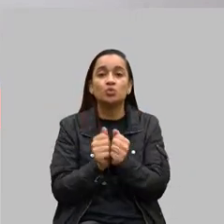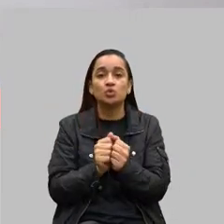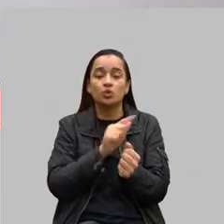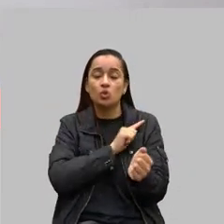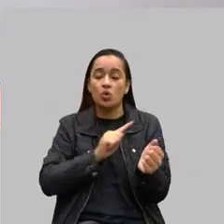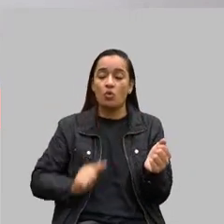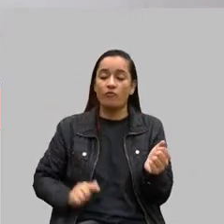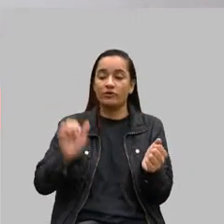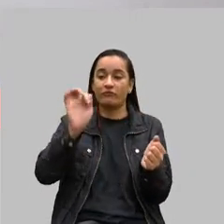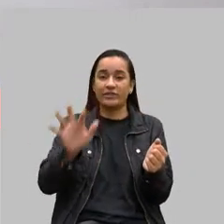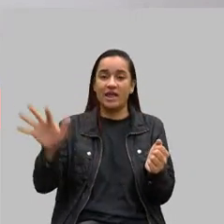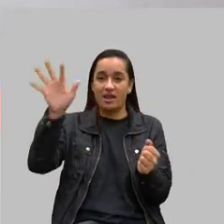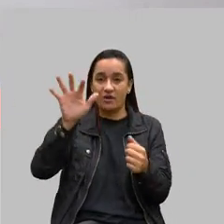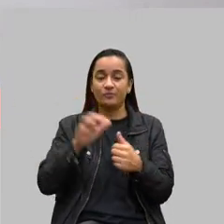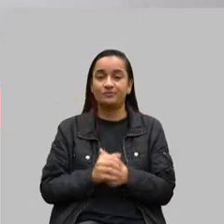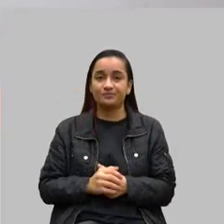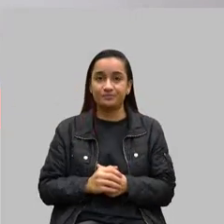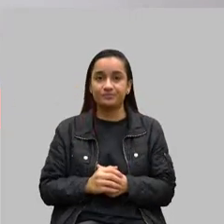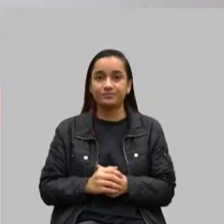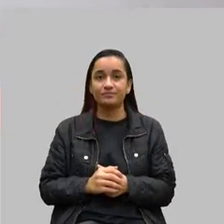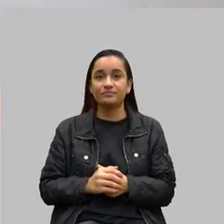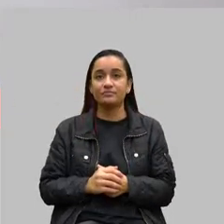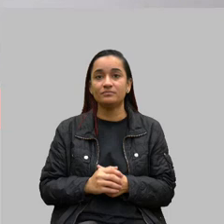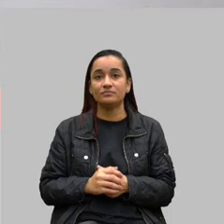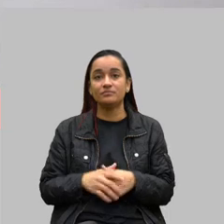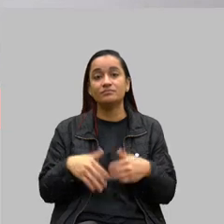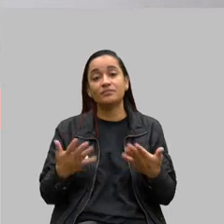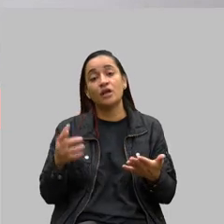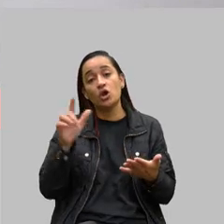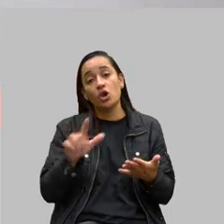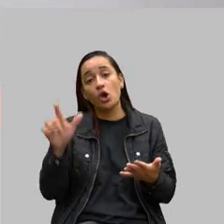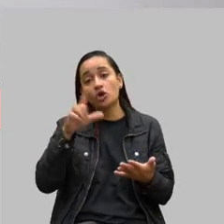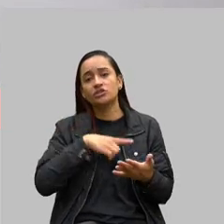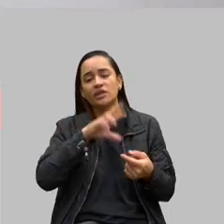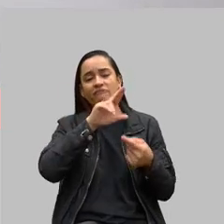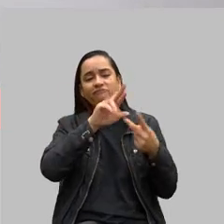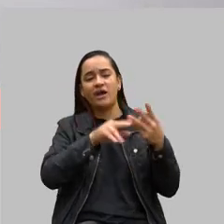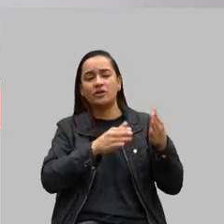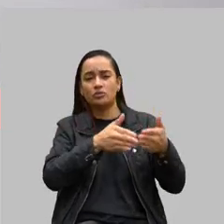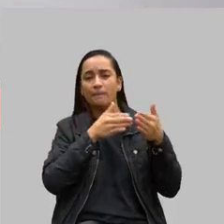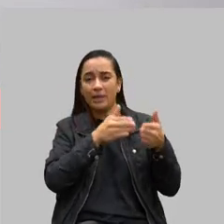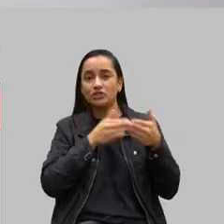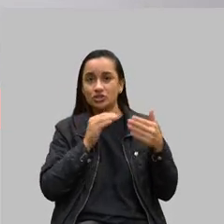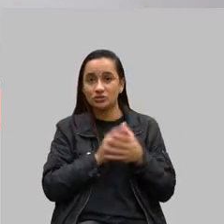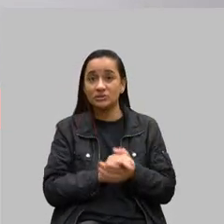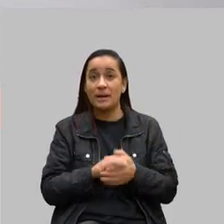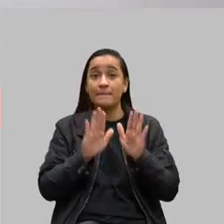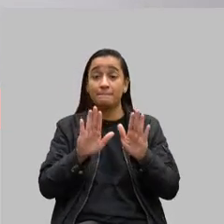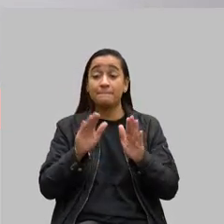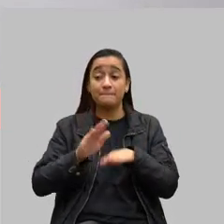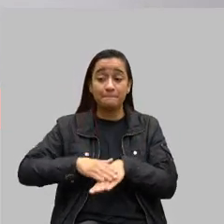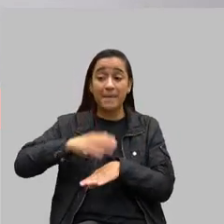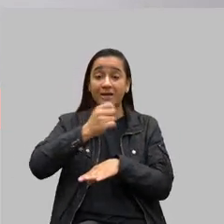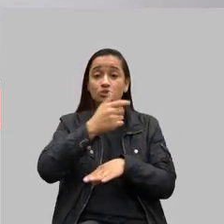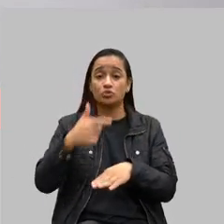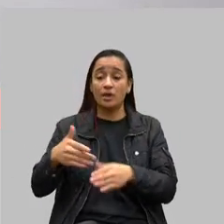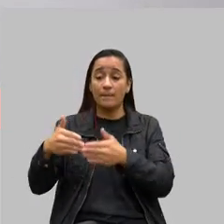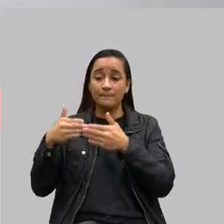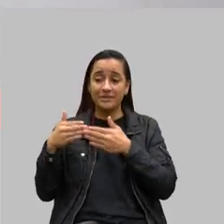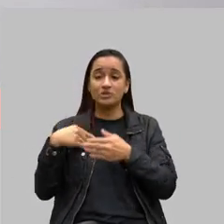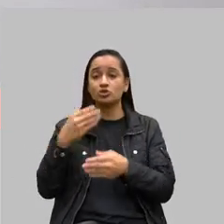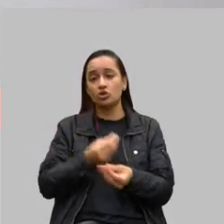federal e claro que ficam os pedidos mas mais que os pedidos que a gente vai continuar levando com